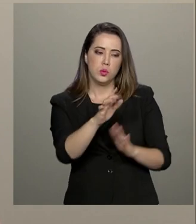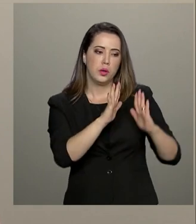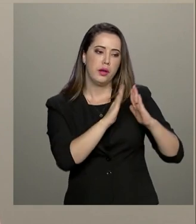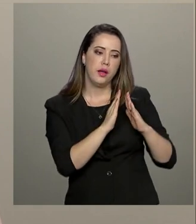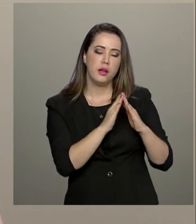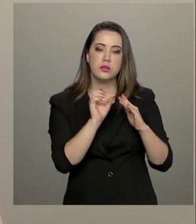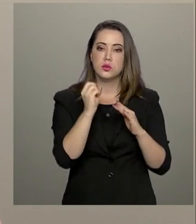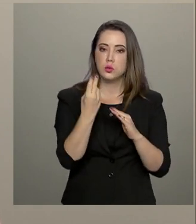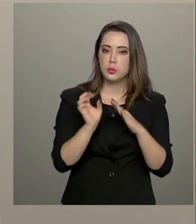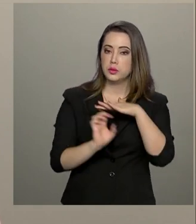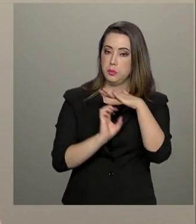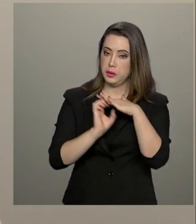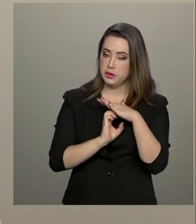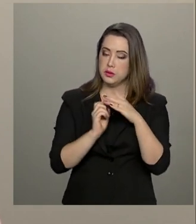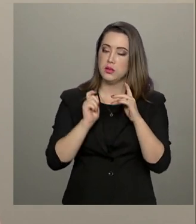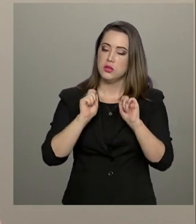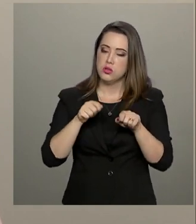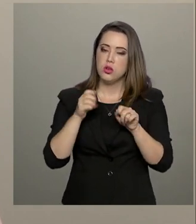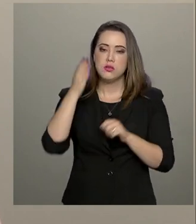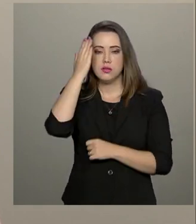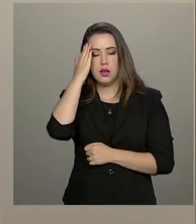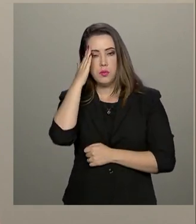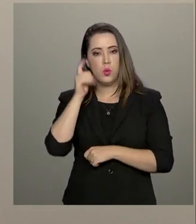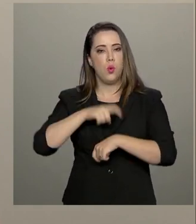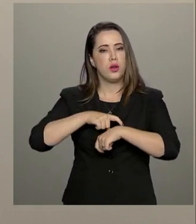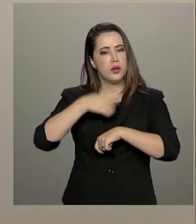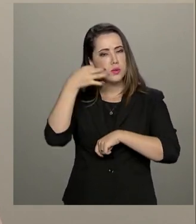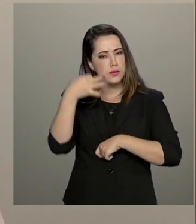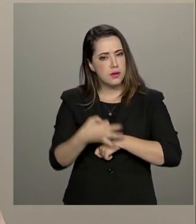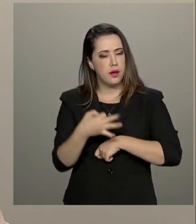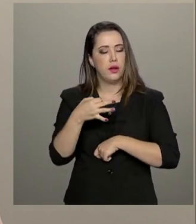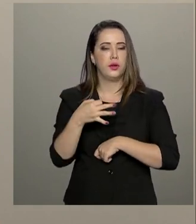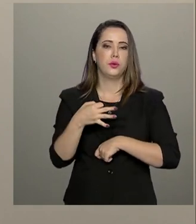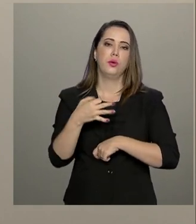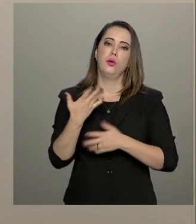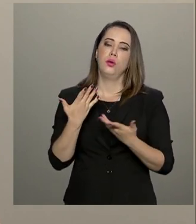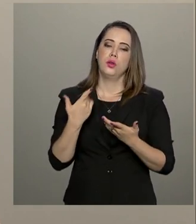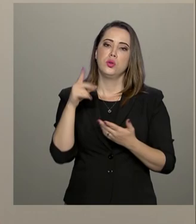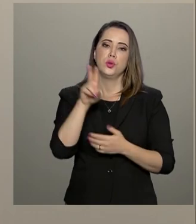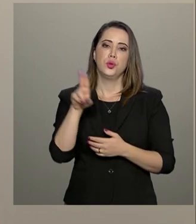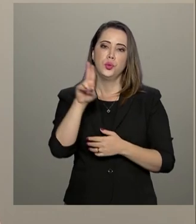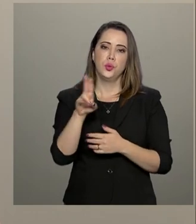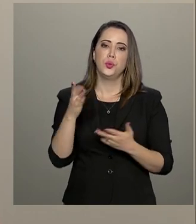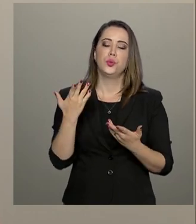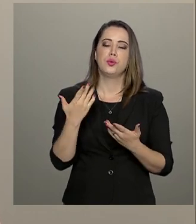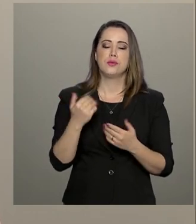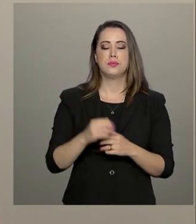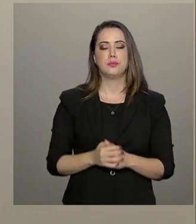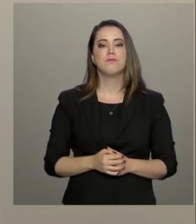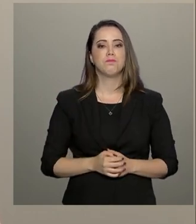quanto o pequeno comércio, se ele já possui essa característica de consumir mais nos horários fora ponta, aí já vale a pena fazer a solicitação. vamos